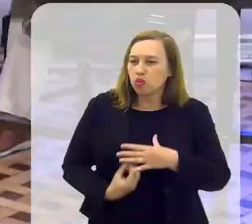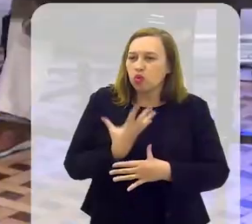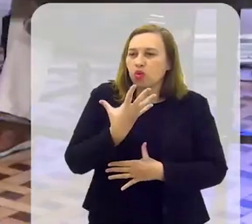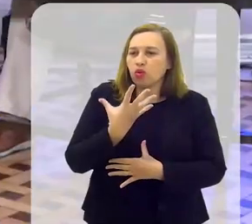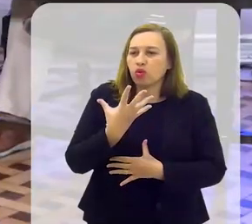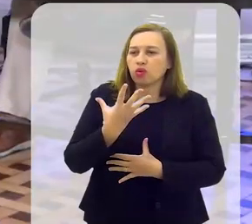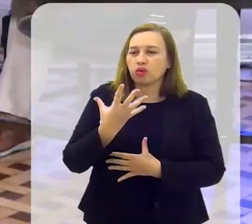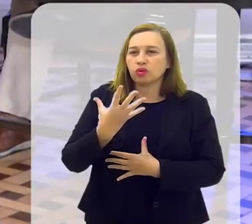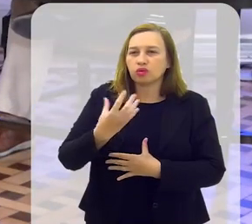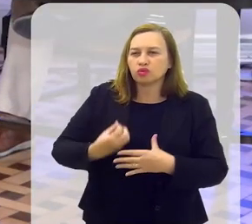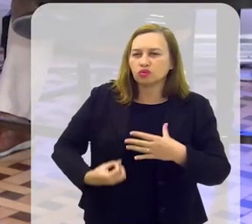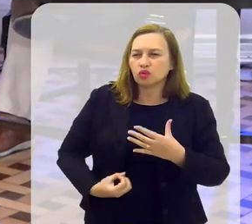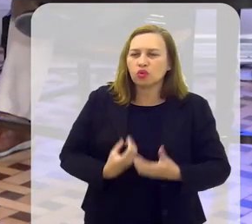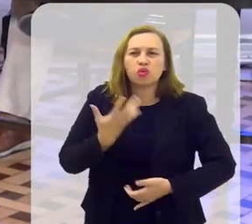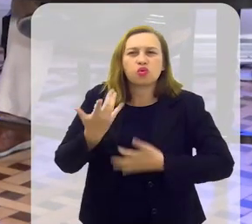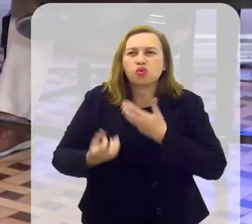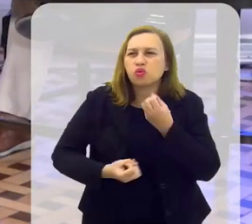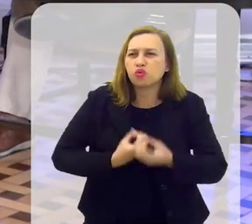adorar o Senhor